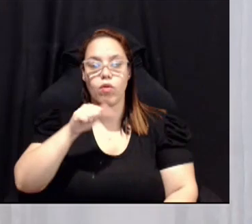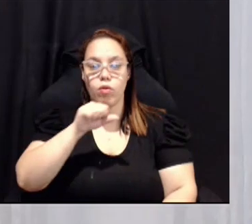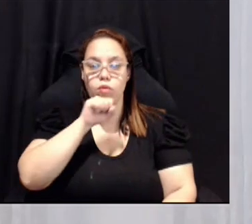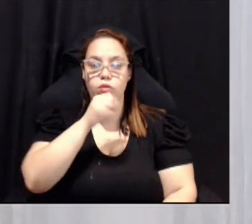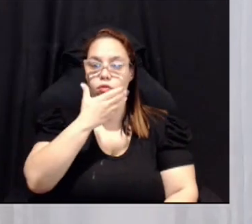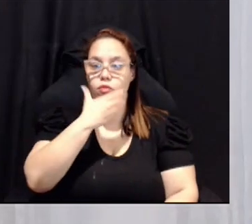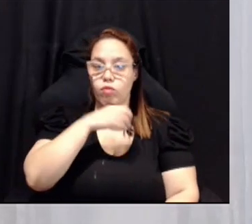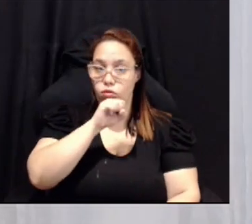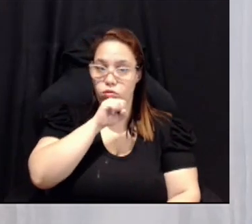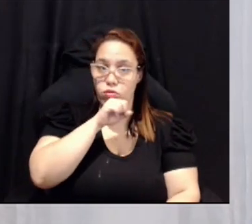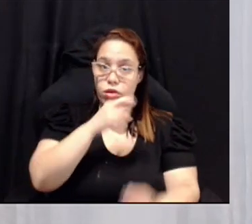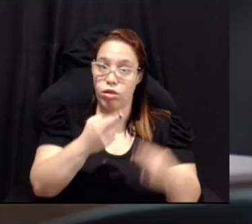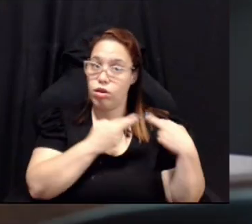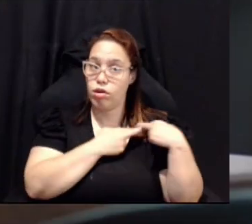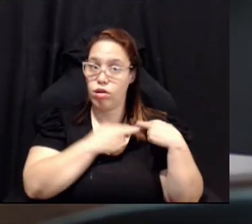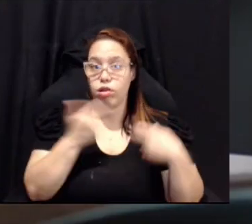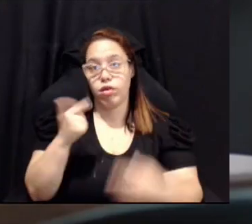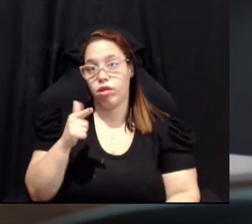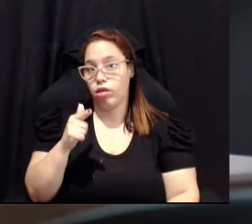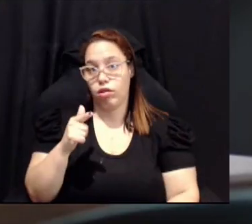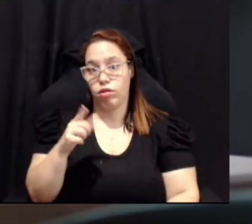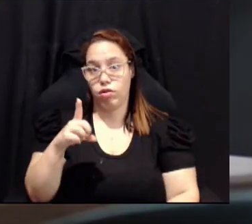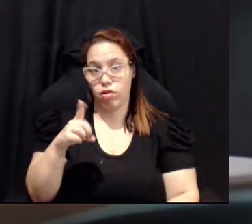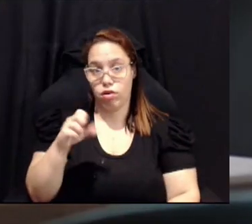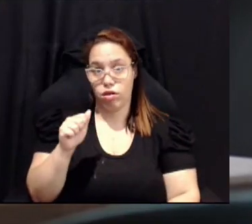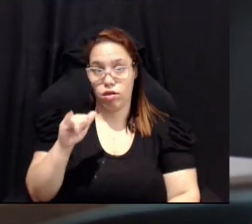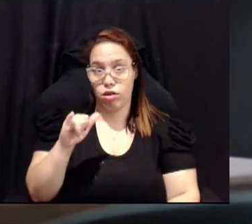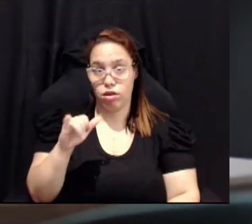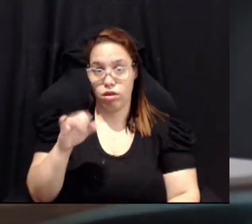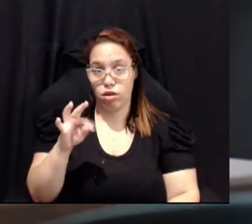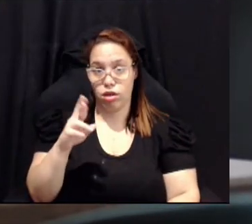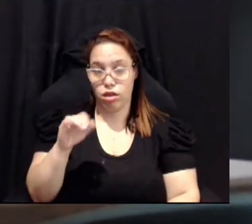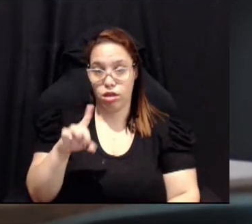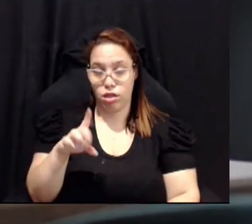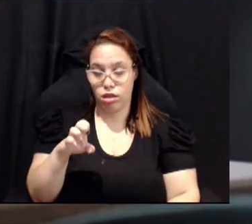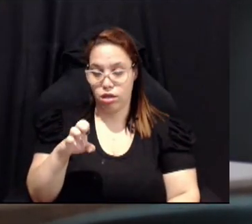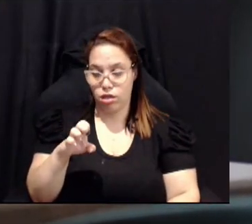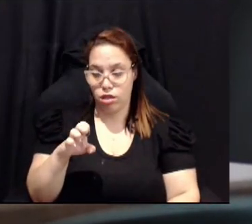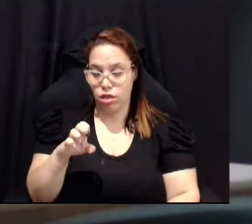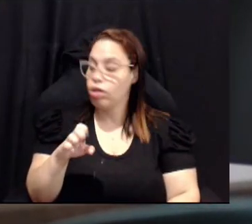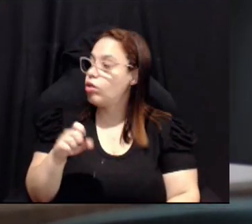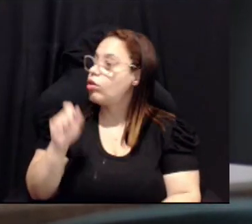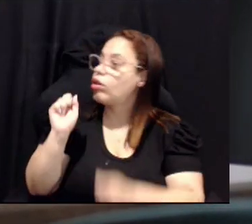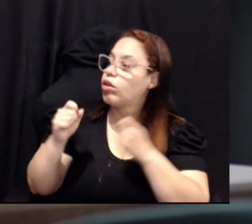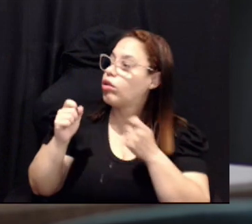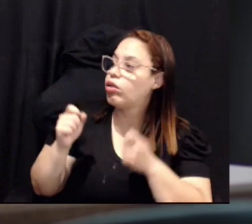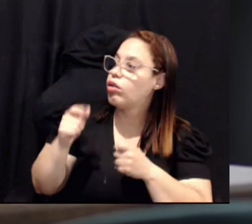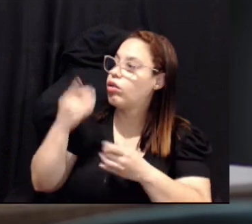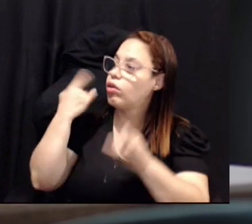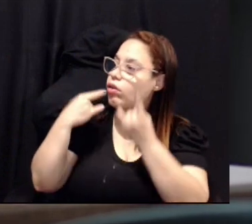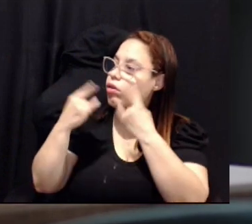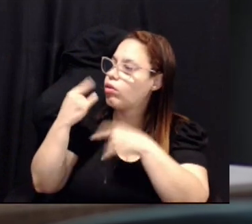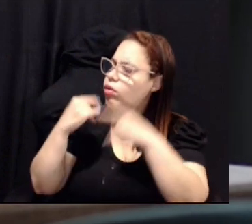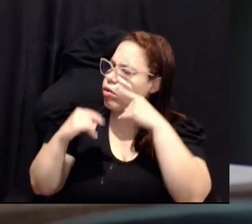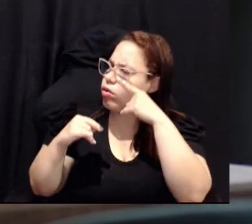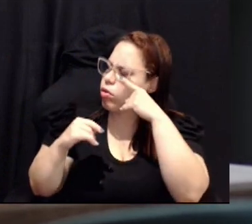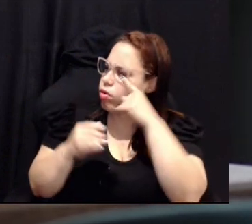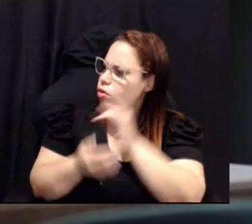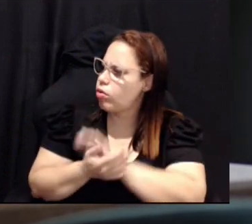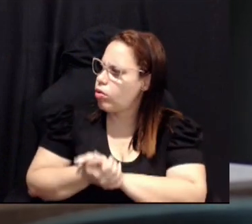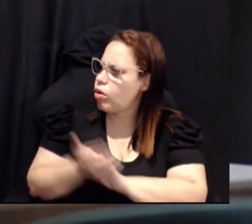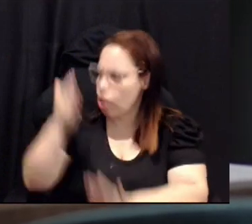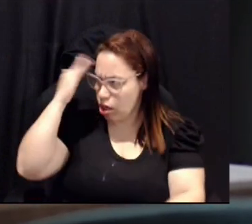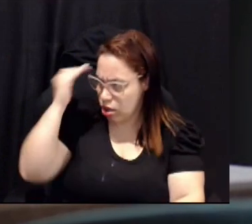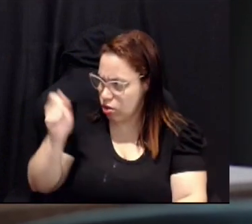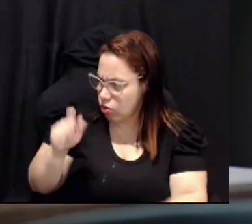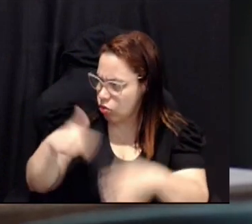ele não vai operar no Day Trade. E quem for operar no Day Trade, é interessante essa pessoa saber qual que é o perfil